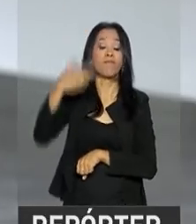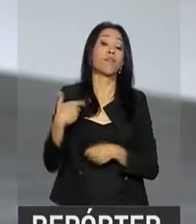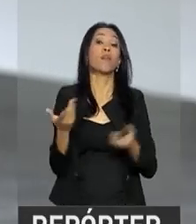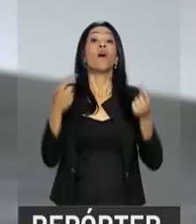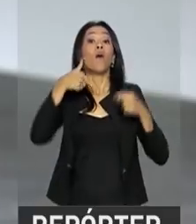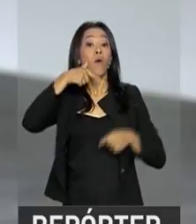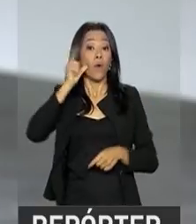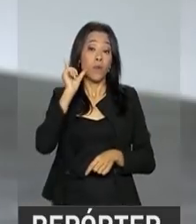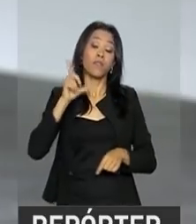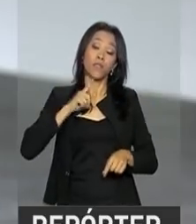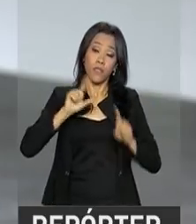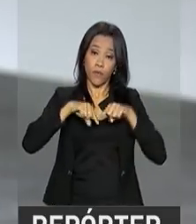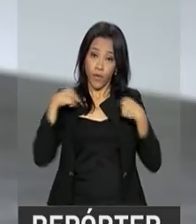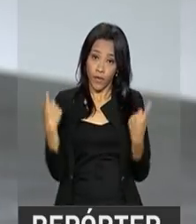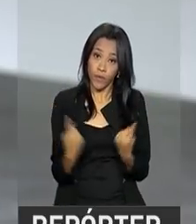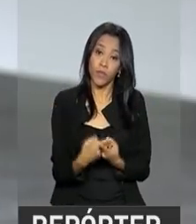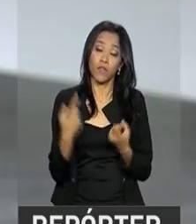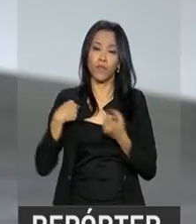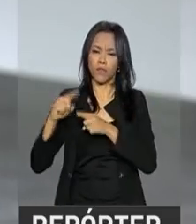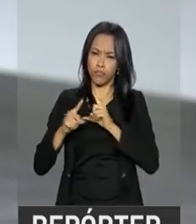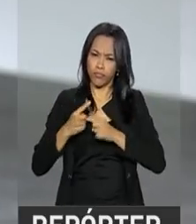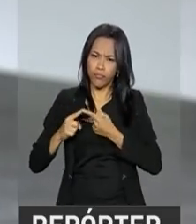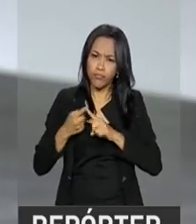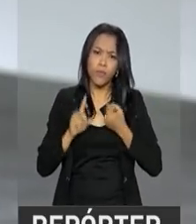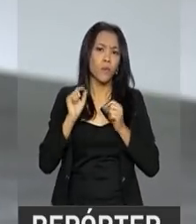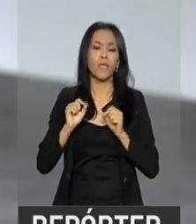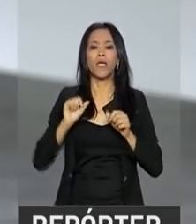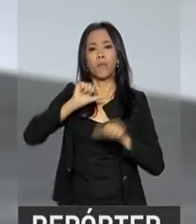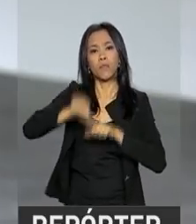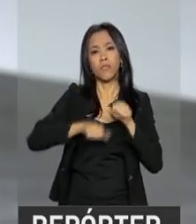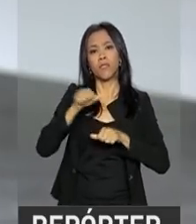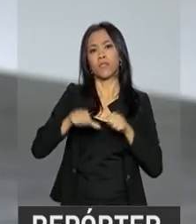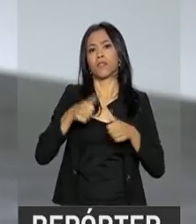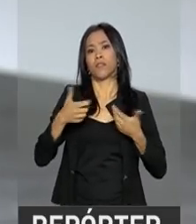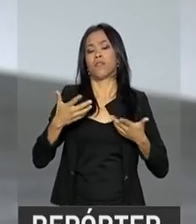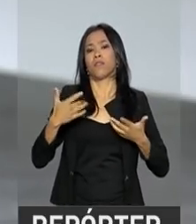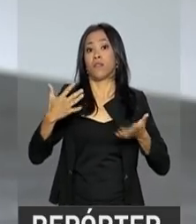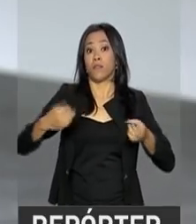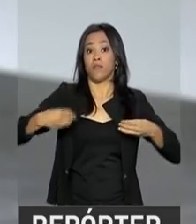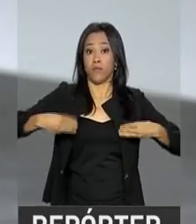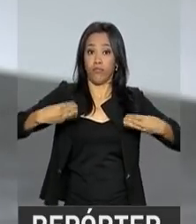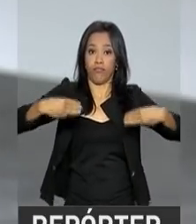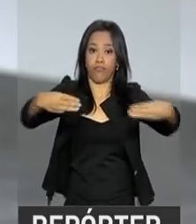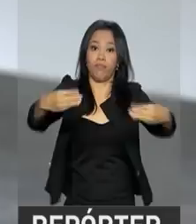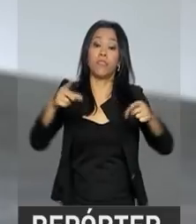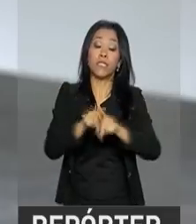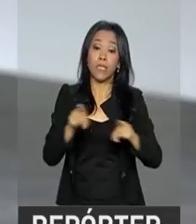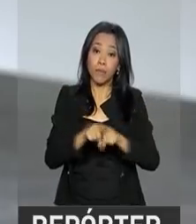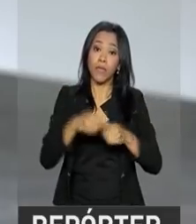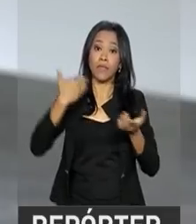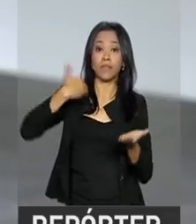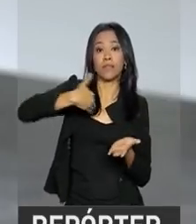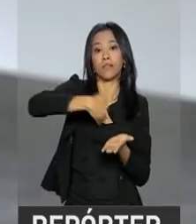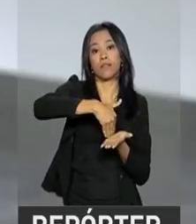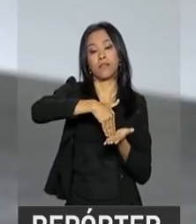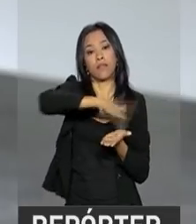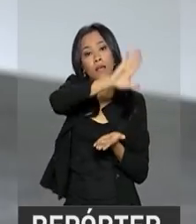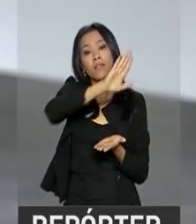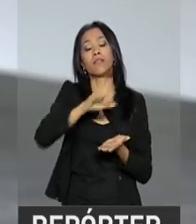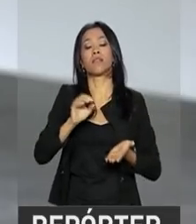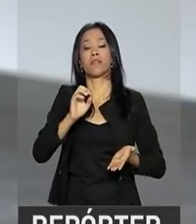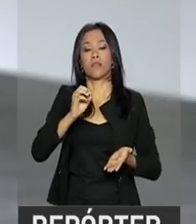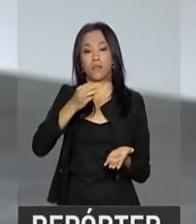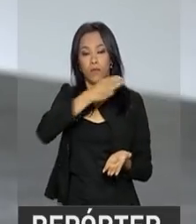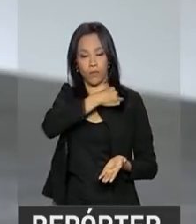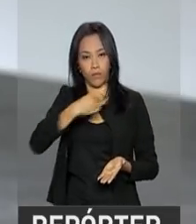do Jaburu, onde foi discutida a reforma ministerial e a saída de Diogo Oliveira do Ministério do Planejamento. Quem assume, ele